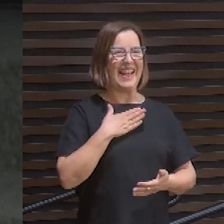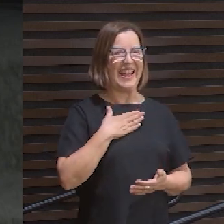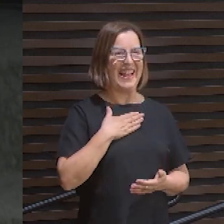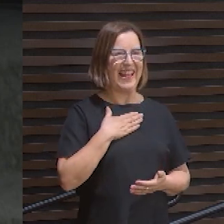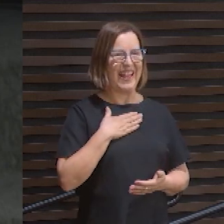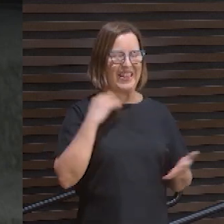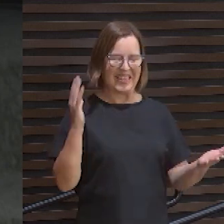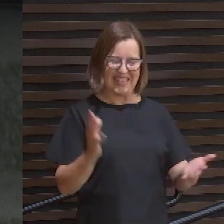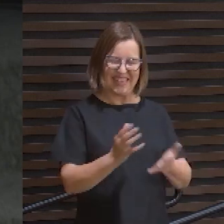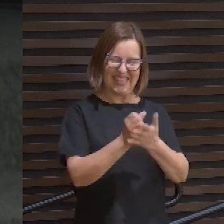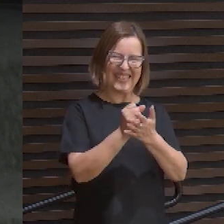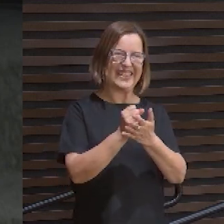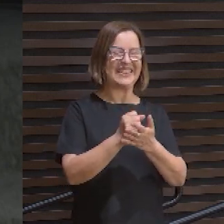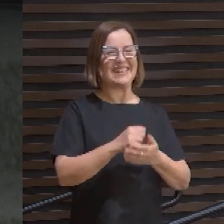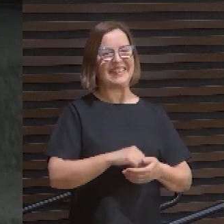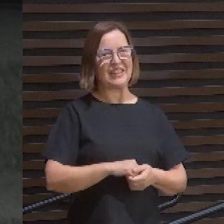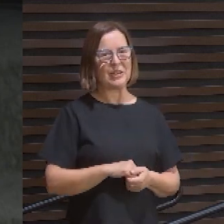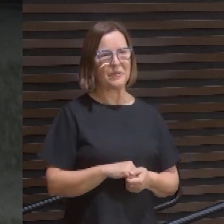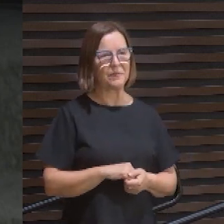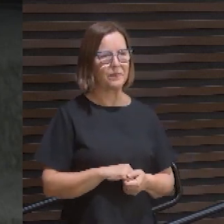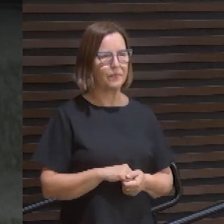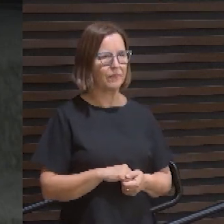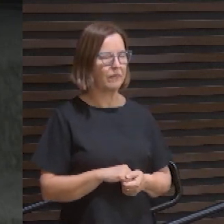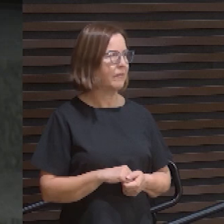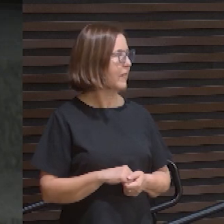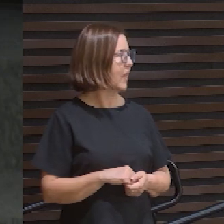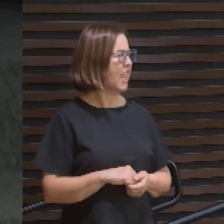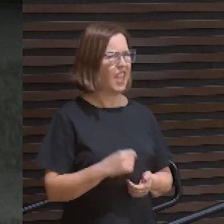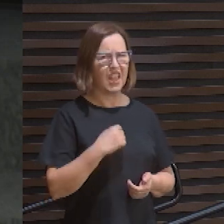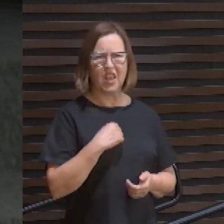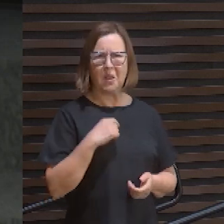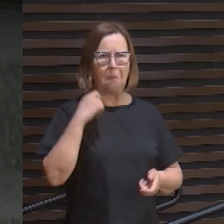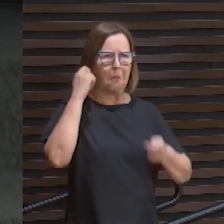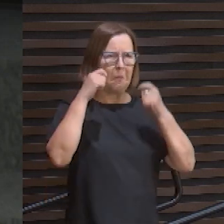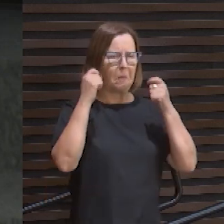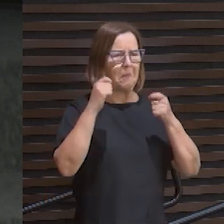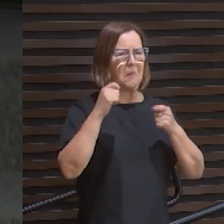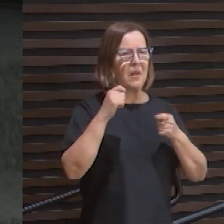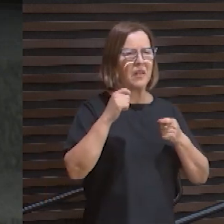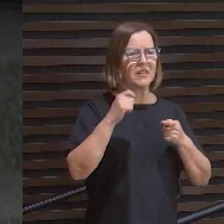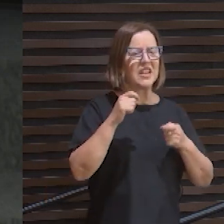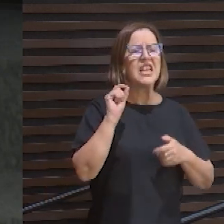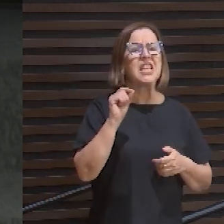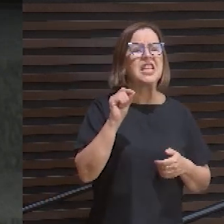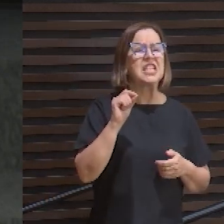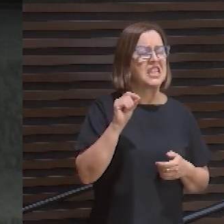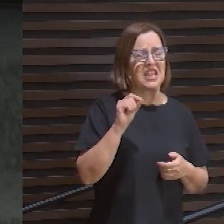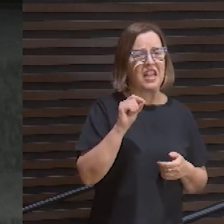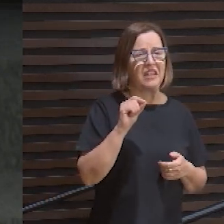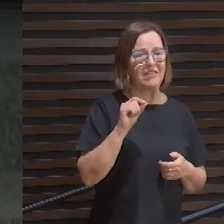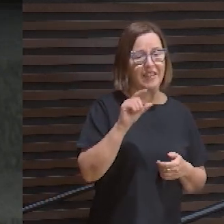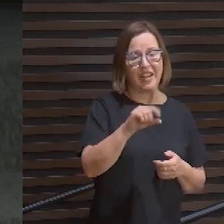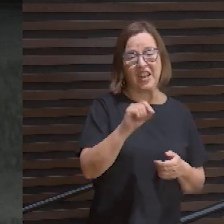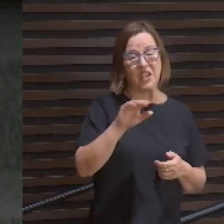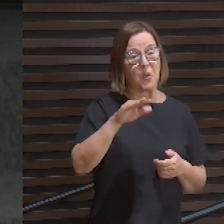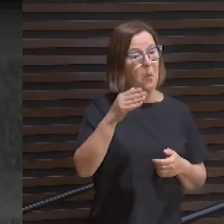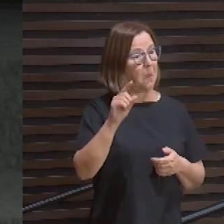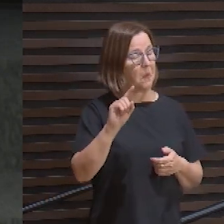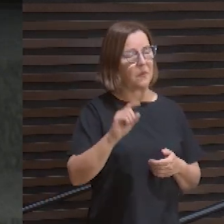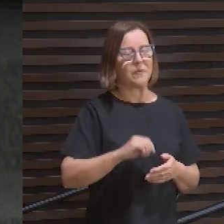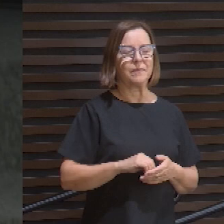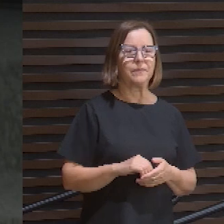eleição. De modo que eu não fico muito preocupado de quem vai ser ou quem não vai ser. Vamos dar uma